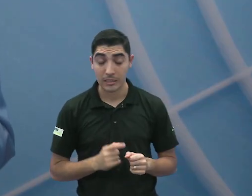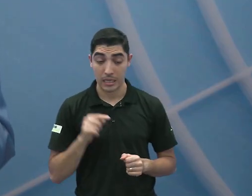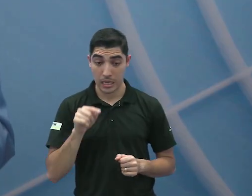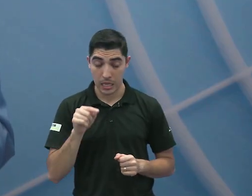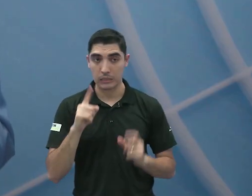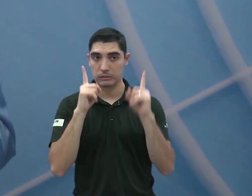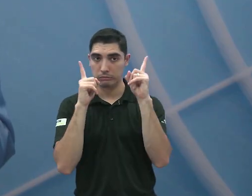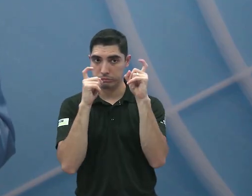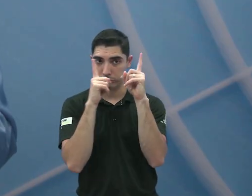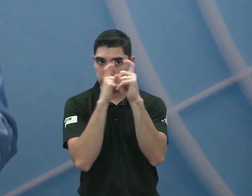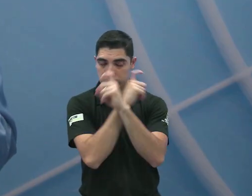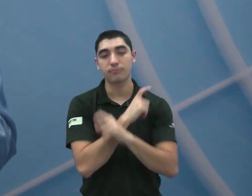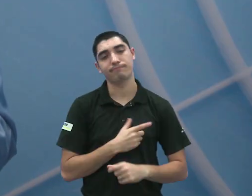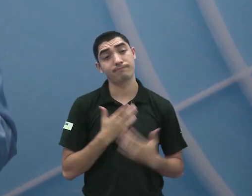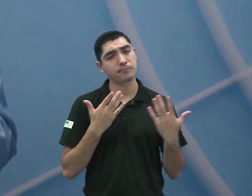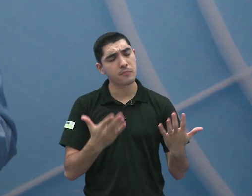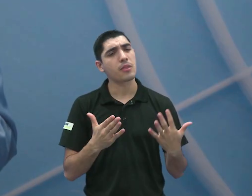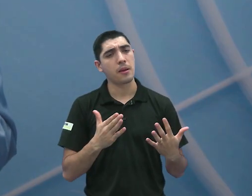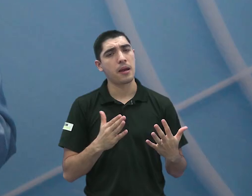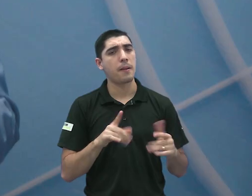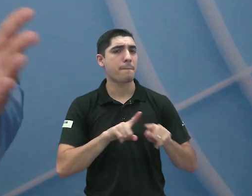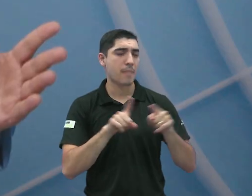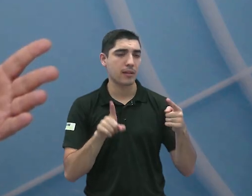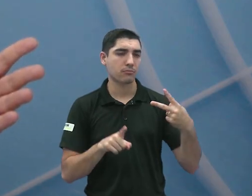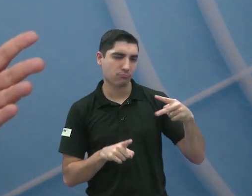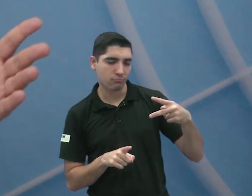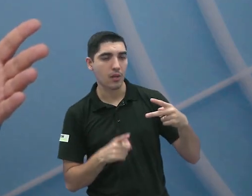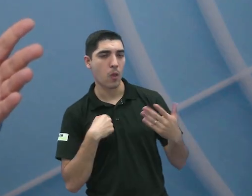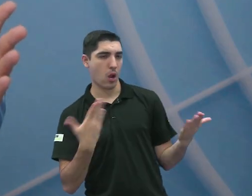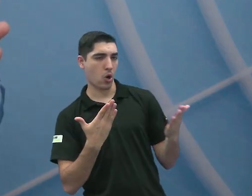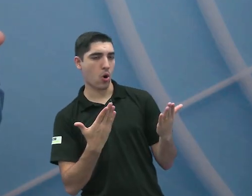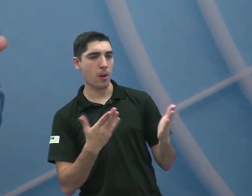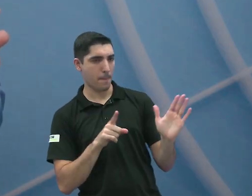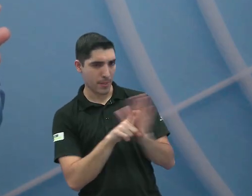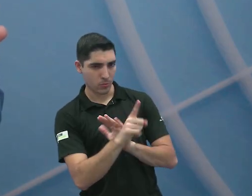bem complicada. Ambas, eu quero perguntar para vocês aqui,